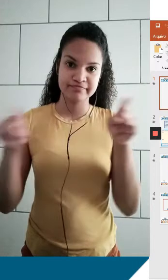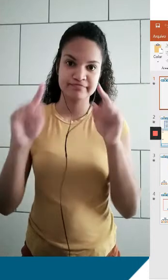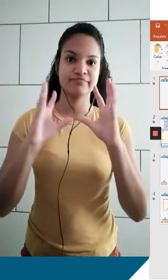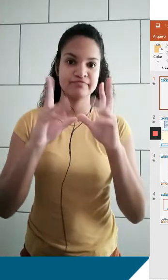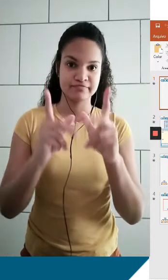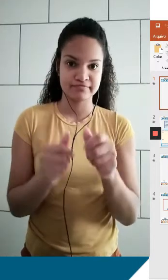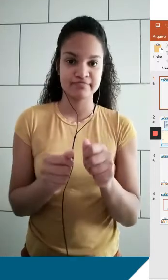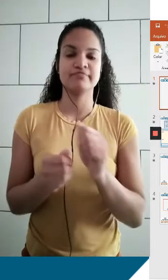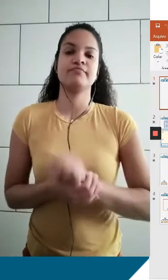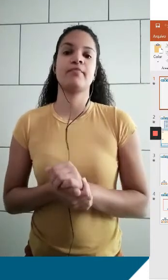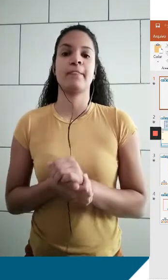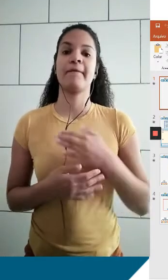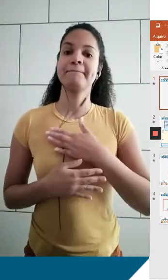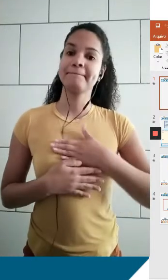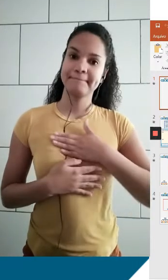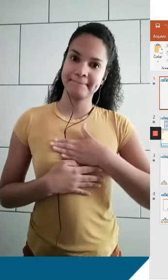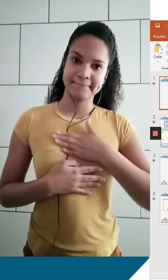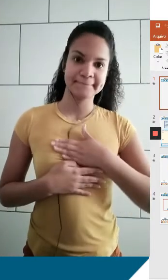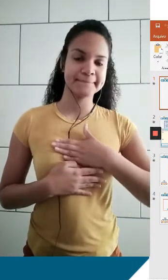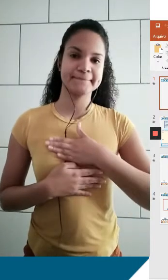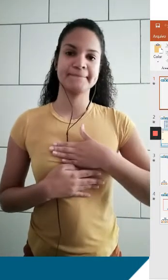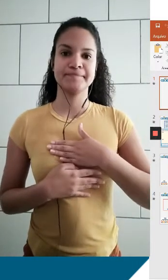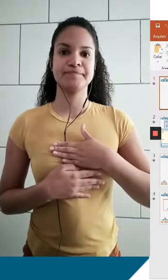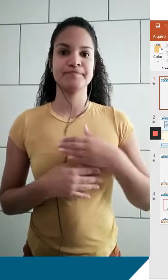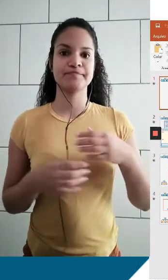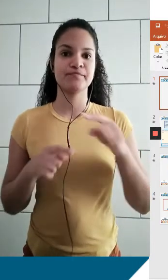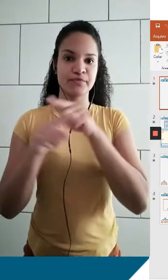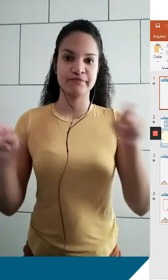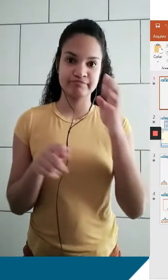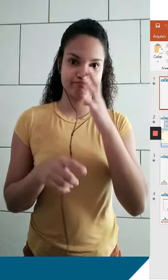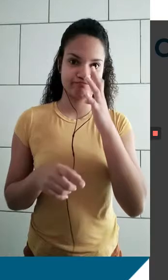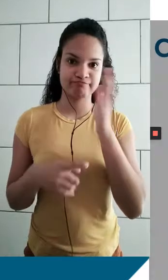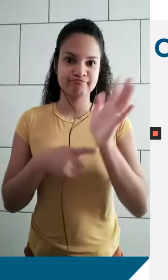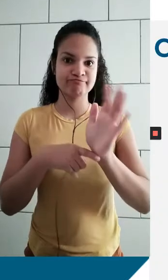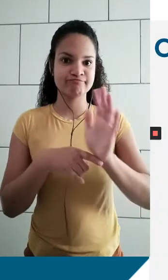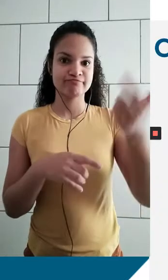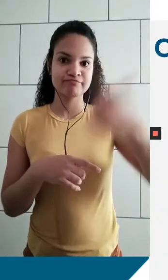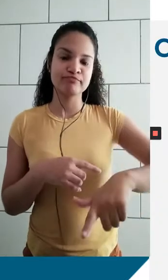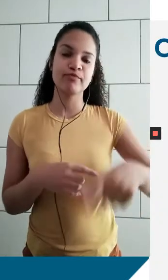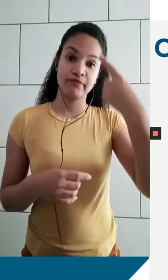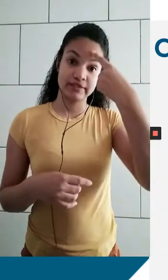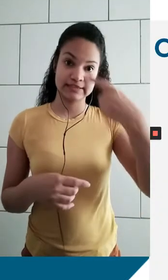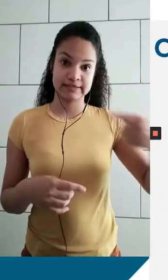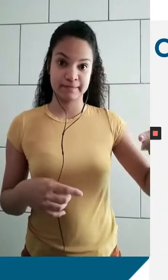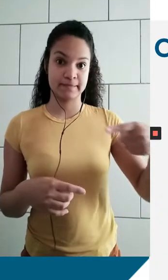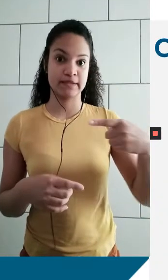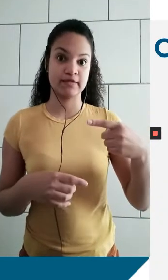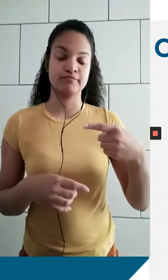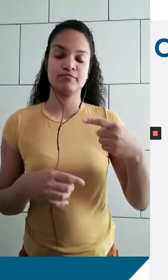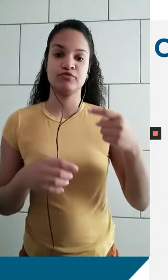Olá para todos, é um prazer ter vocês novamente aqui em mais uma semana